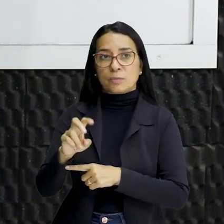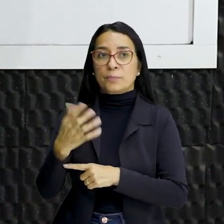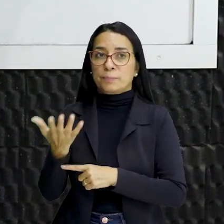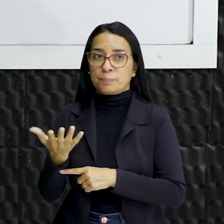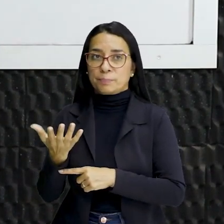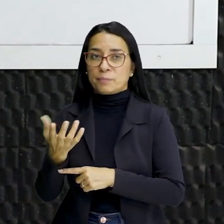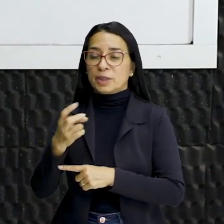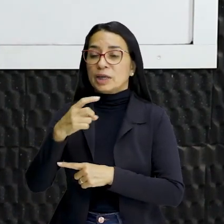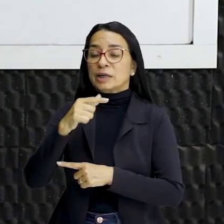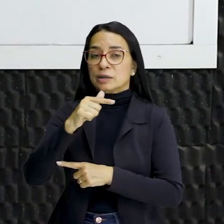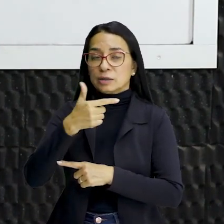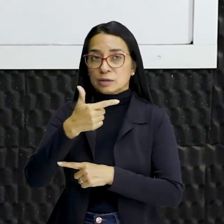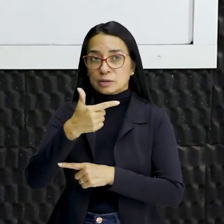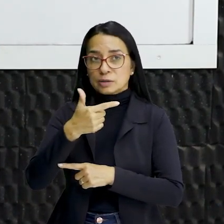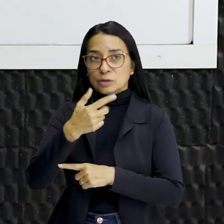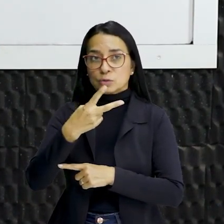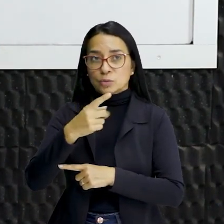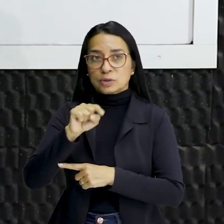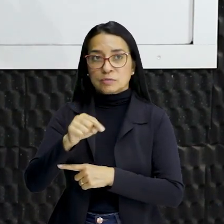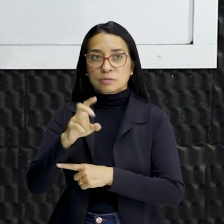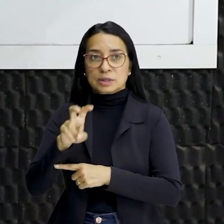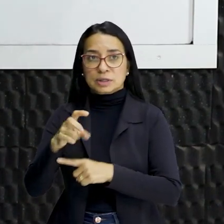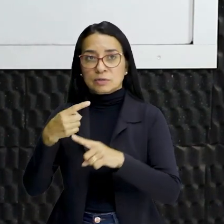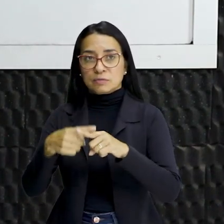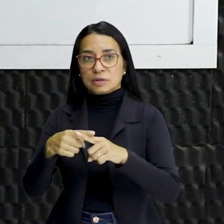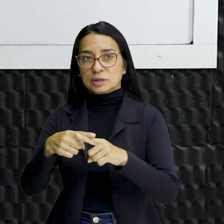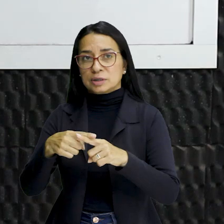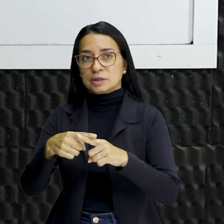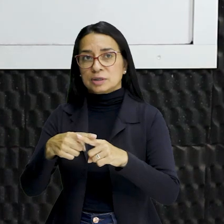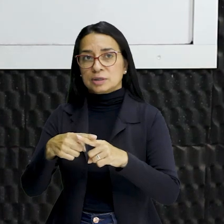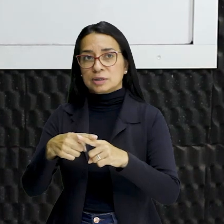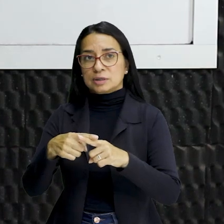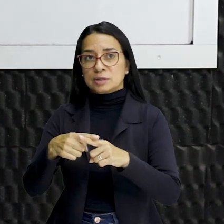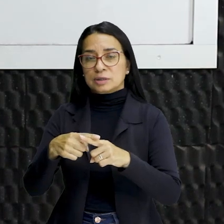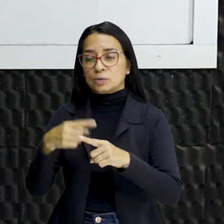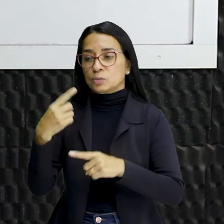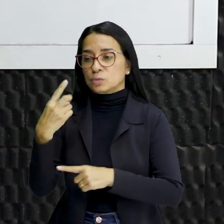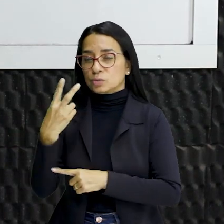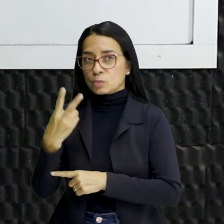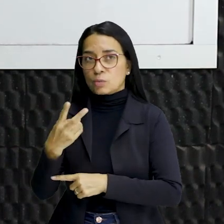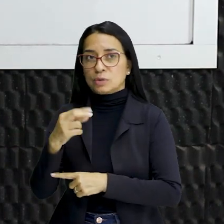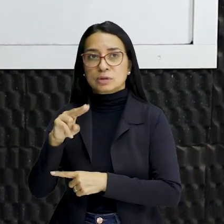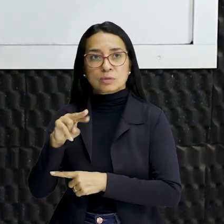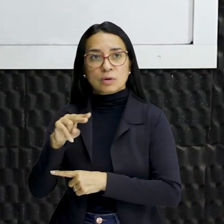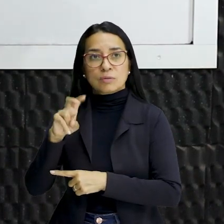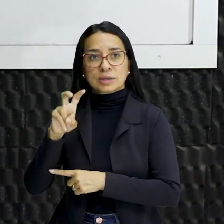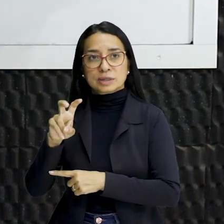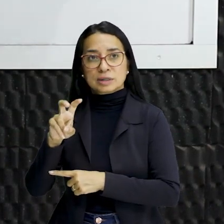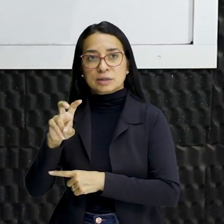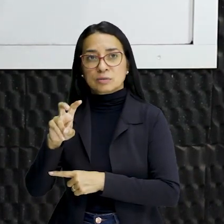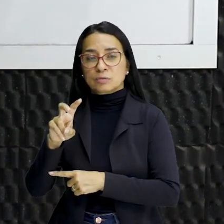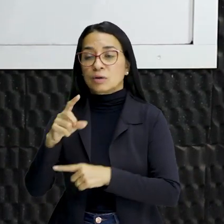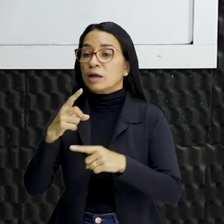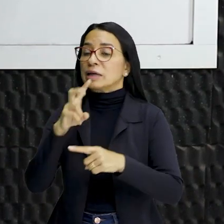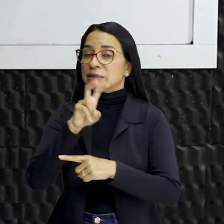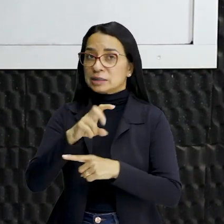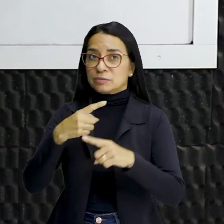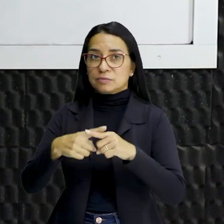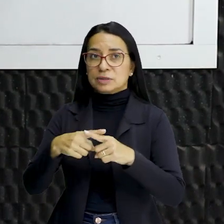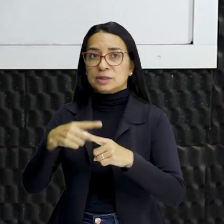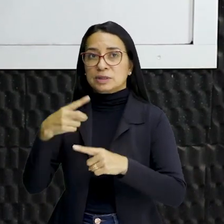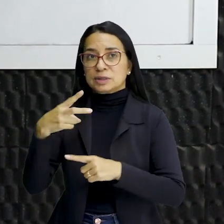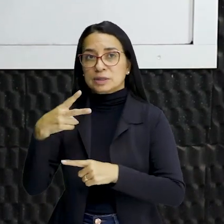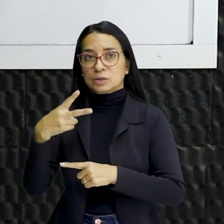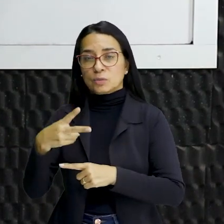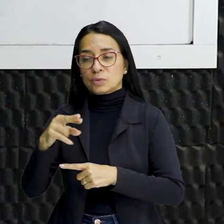dois dá cinco cinco vezes dois dá 10 3 x